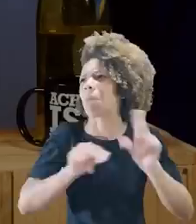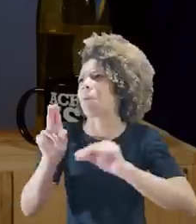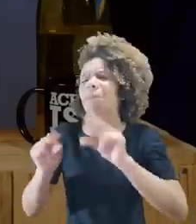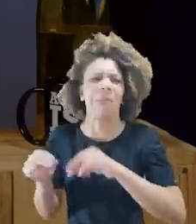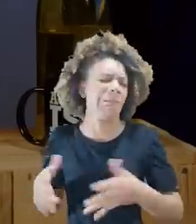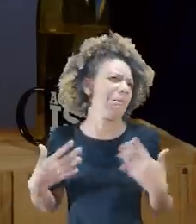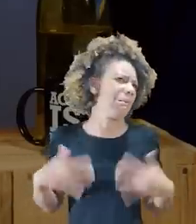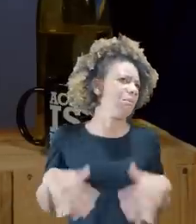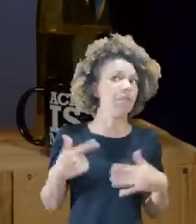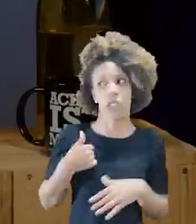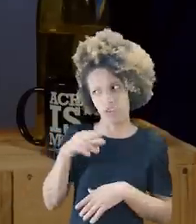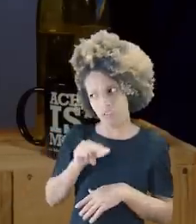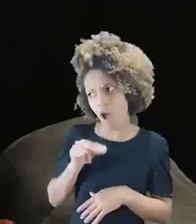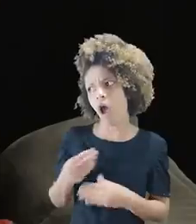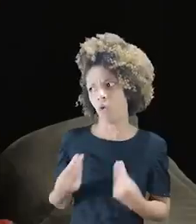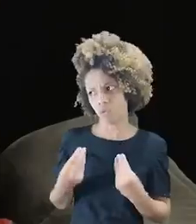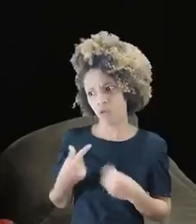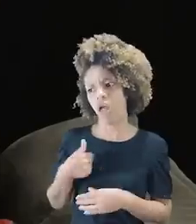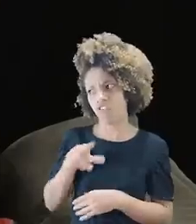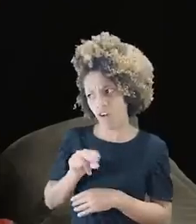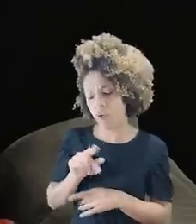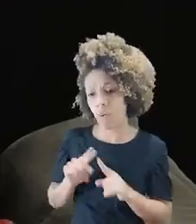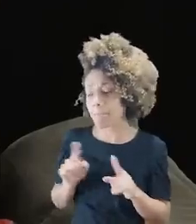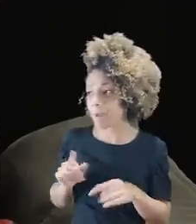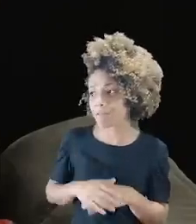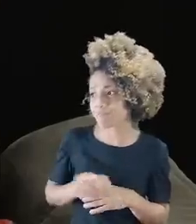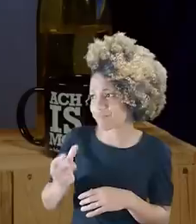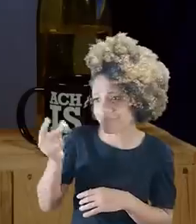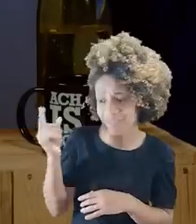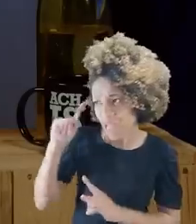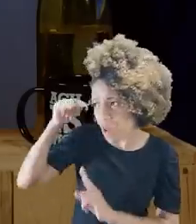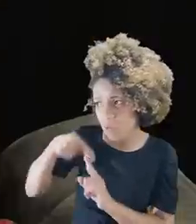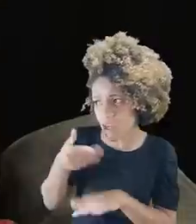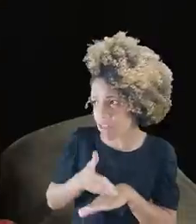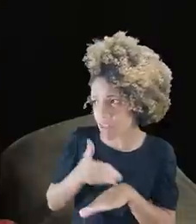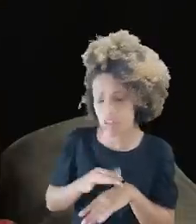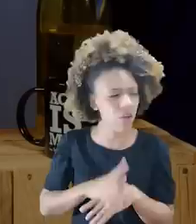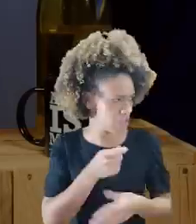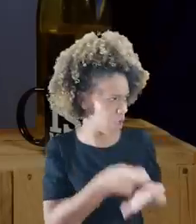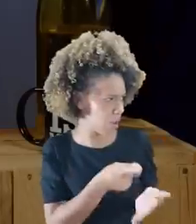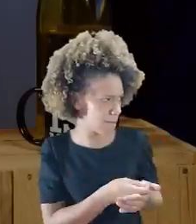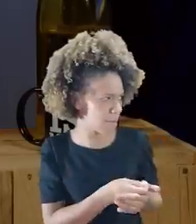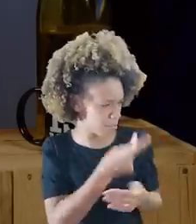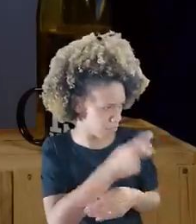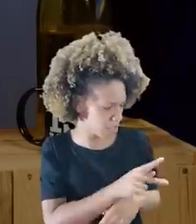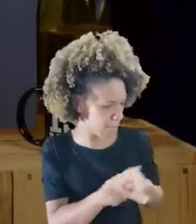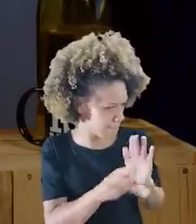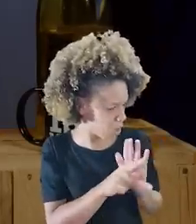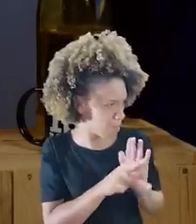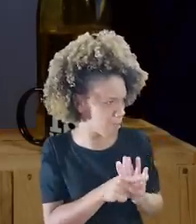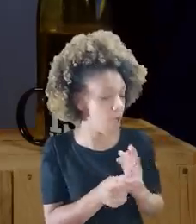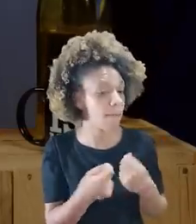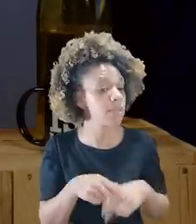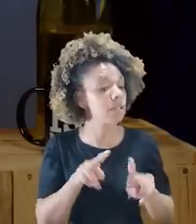isso porque o seu uinho entra às vezes seu ego grita com a Suzana de jeito nenhum porque a Tiazinha gritava de jeito nenhum tipo morre